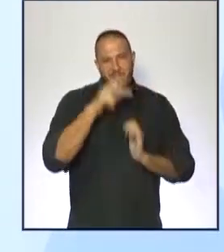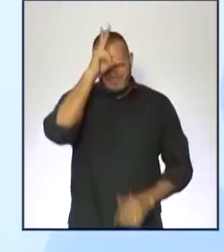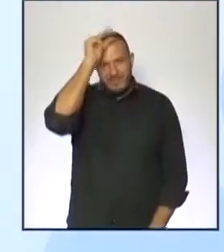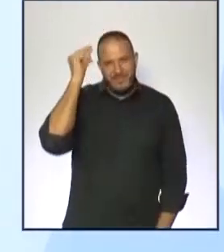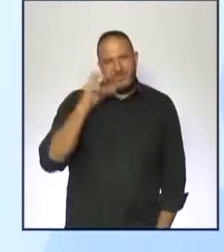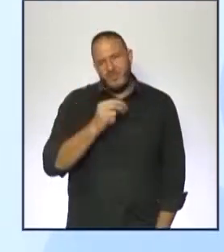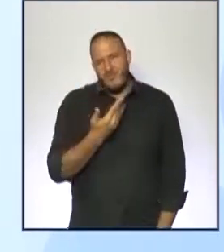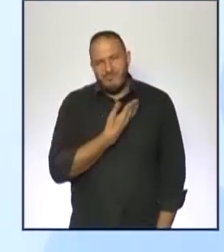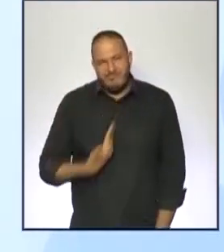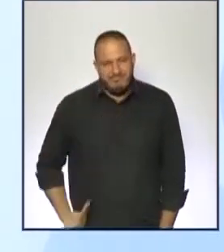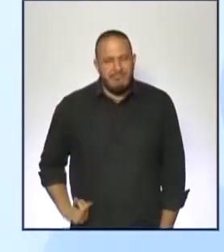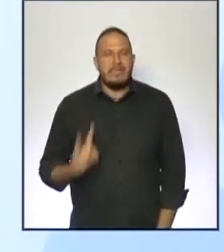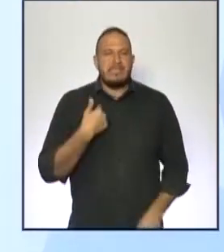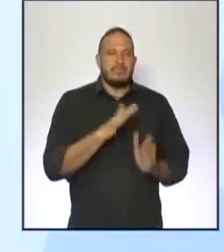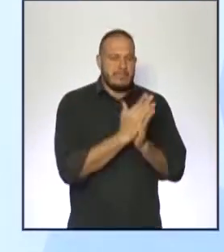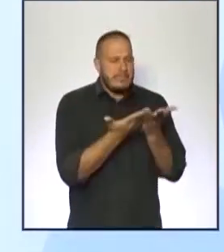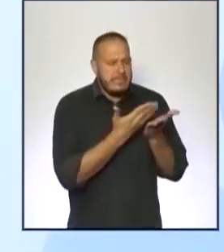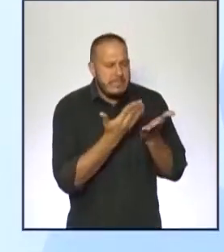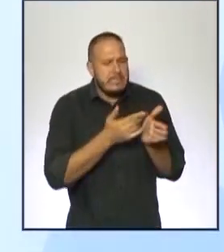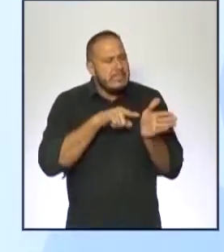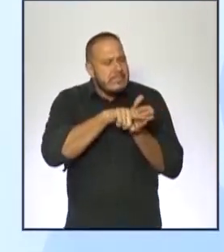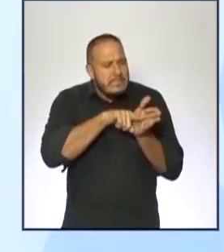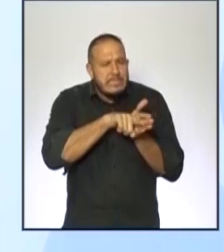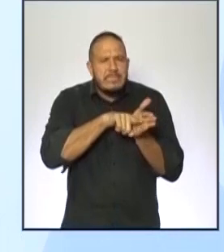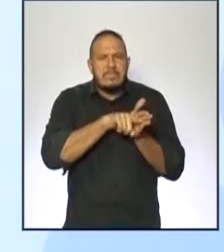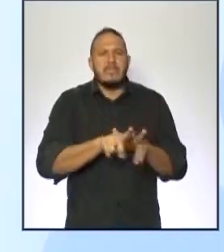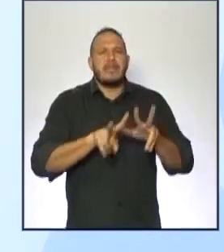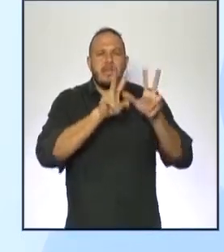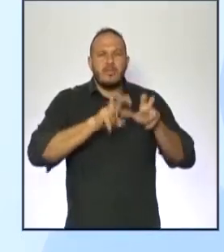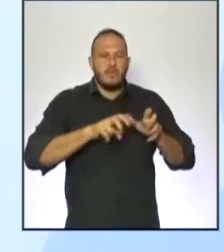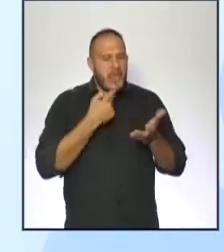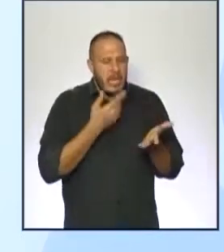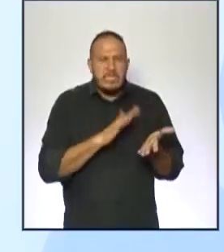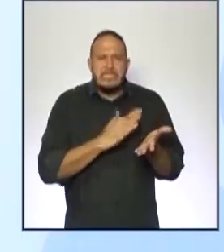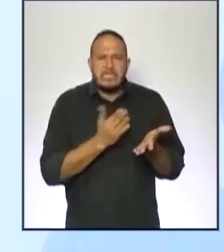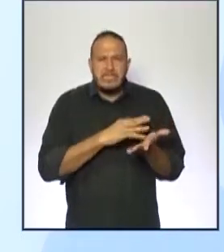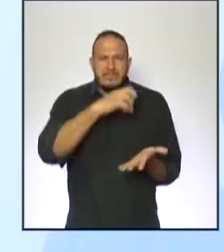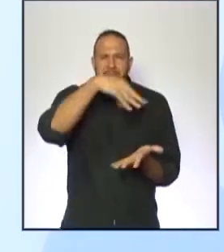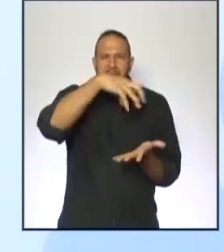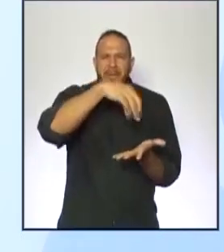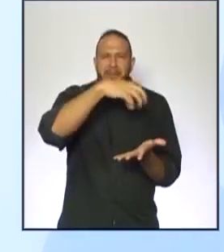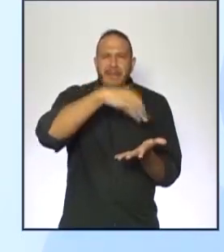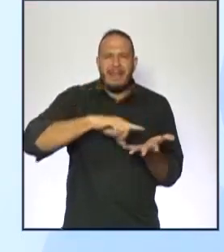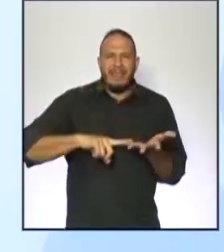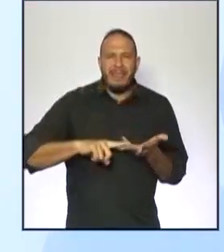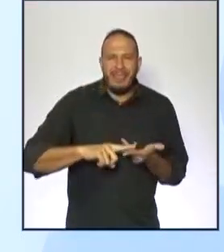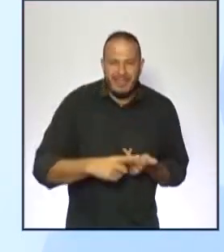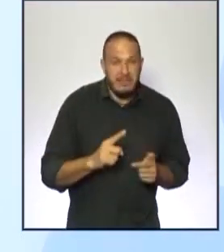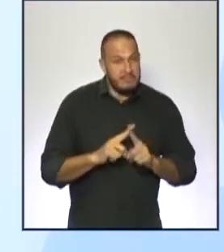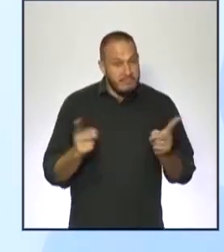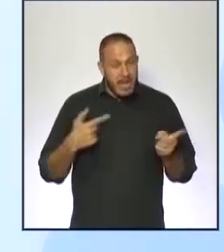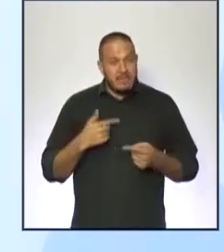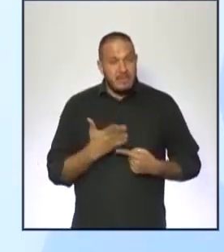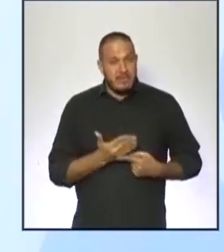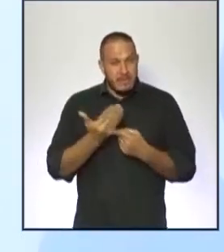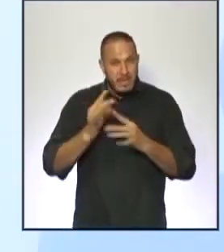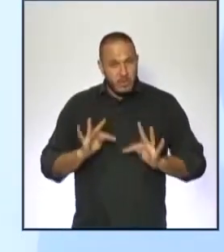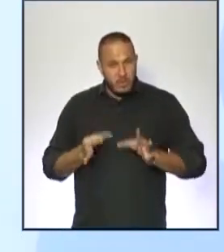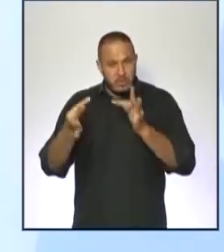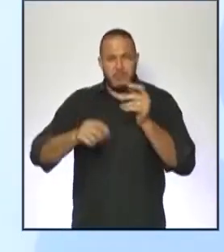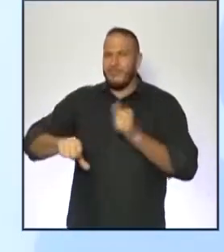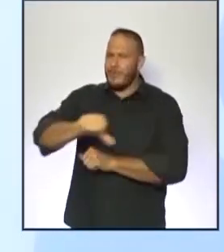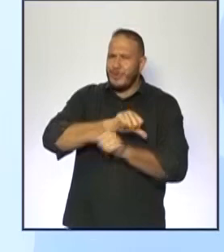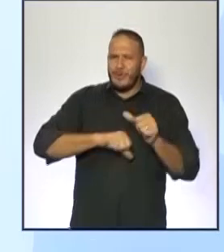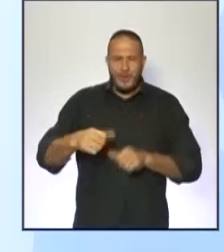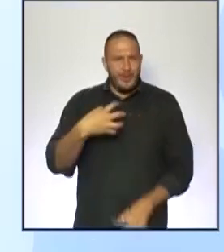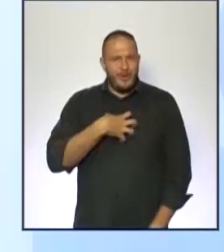nos livros físicos sobre determinados assuntos. E essa tecnologia, então, ela começou a mudar o nosso dia a dia. Mudou